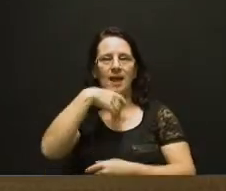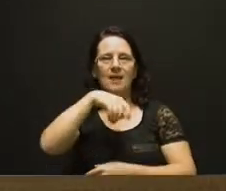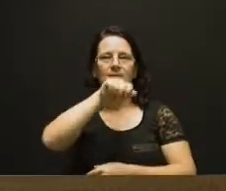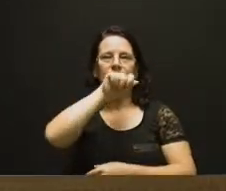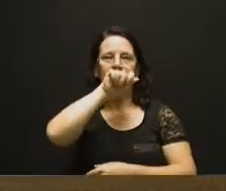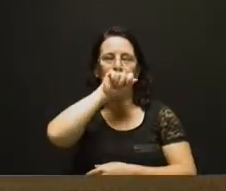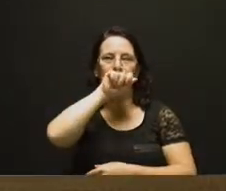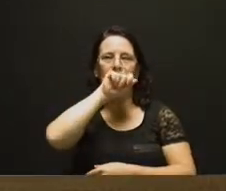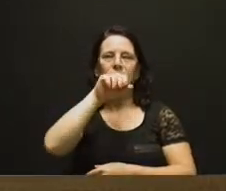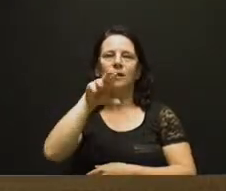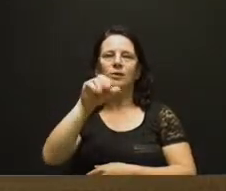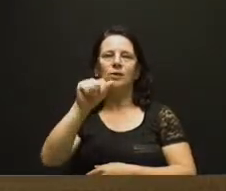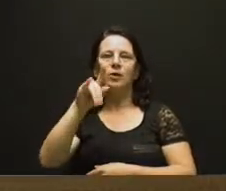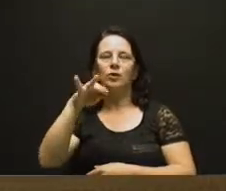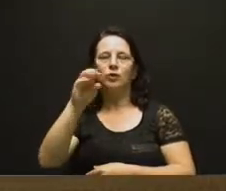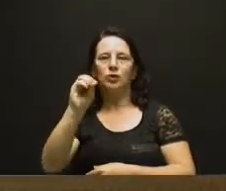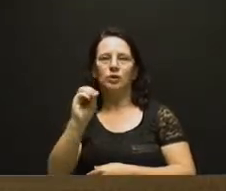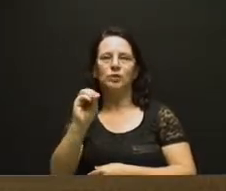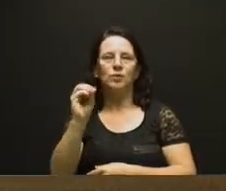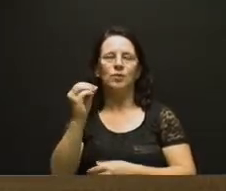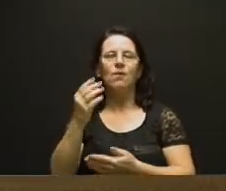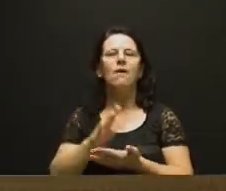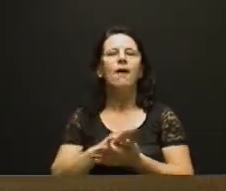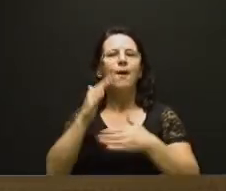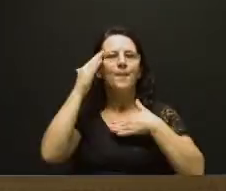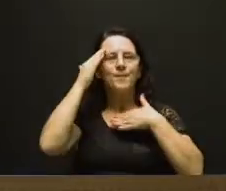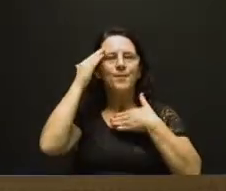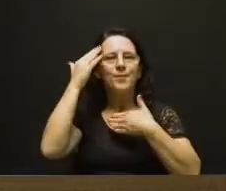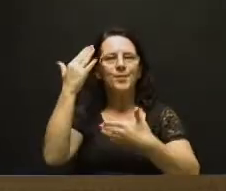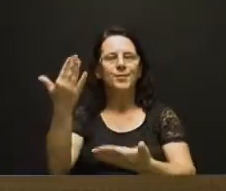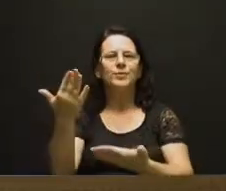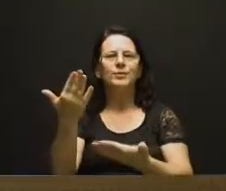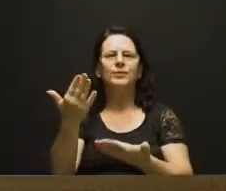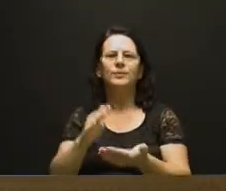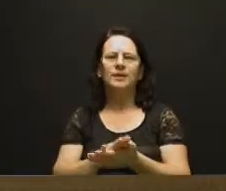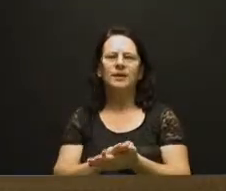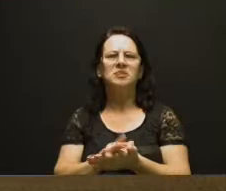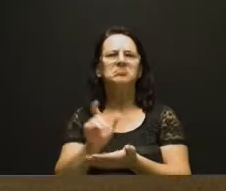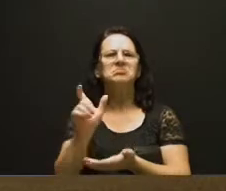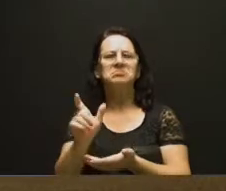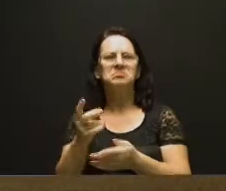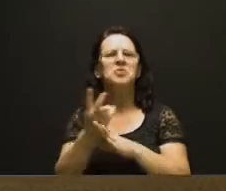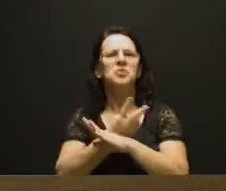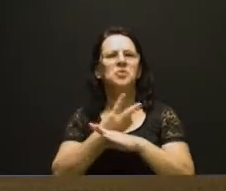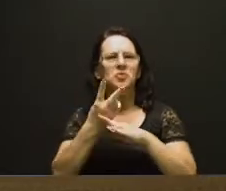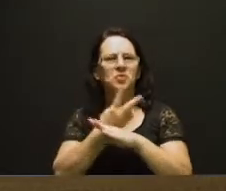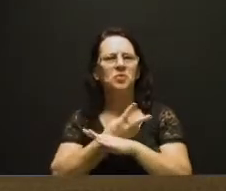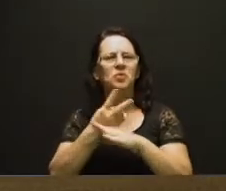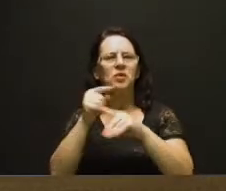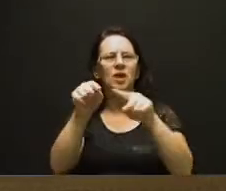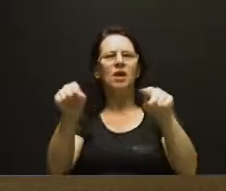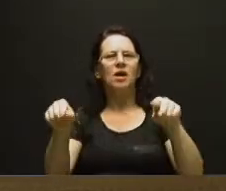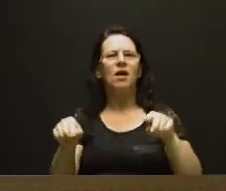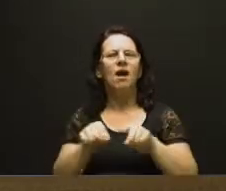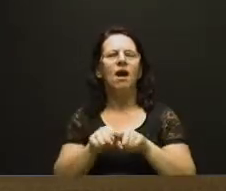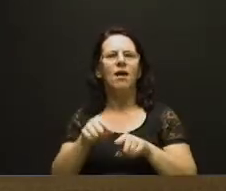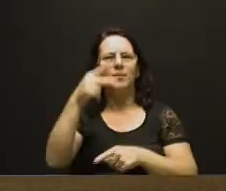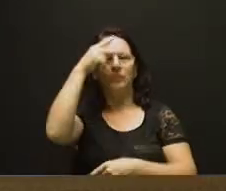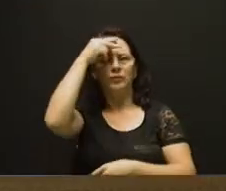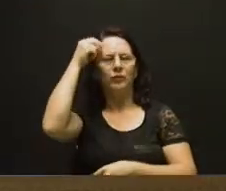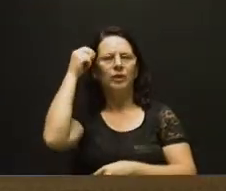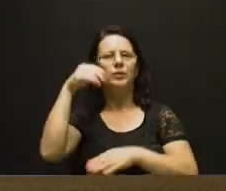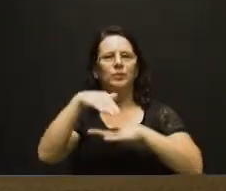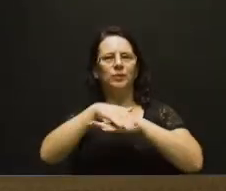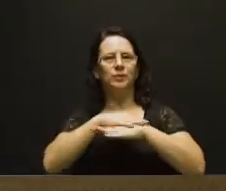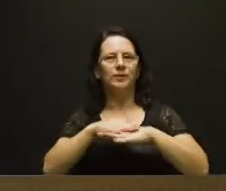causa do autismo olha muito obrigado que postura de ser sempre procurar o gabinete você sentar nós estamos num